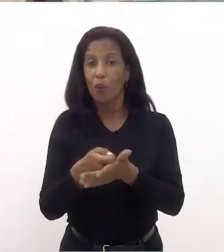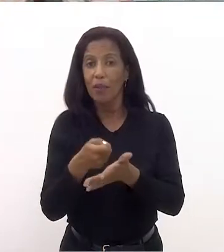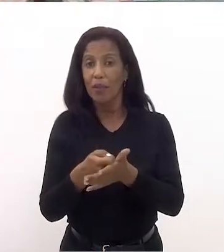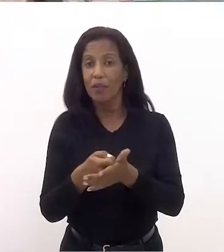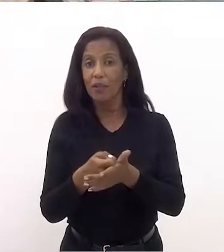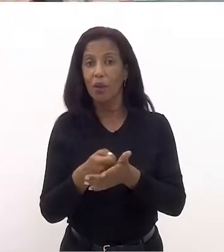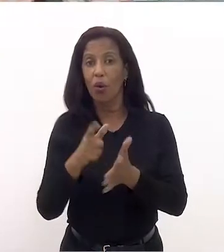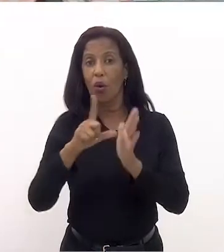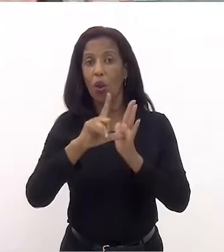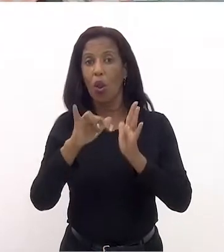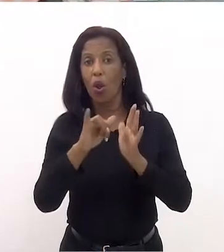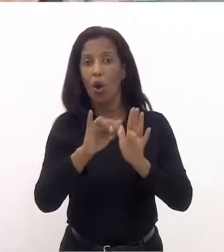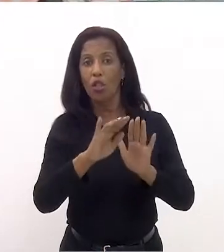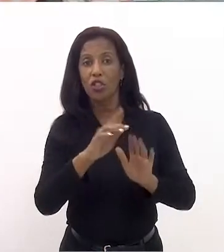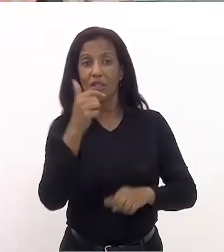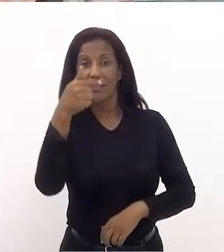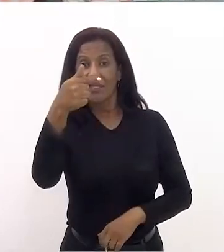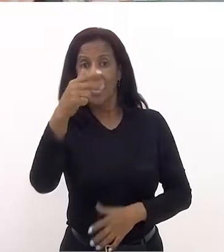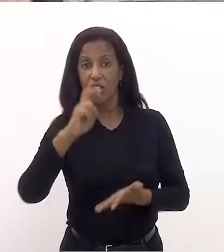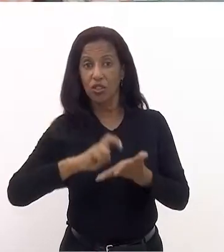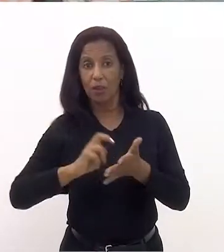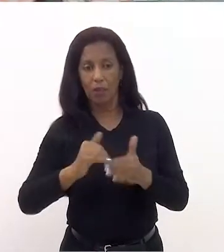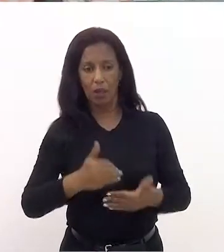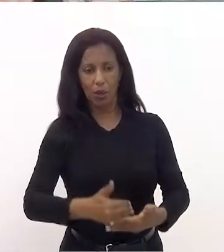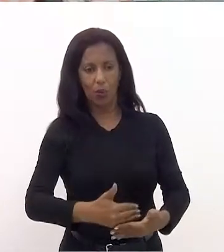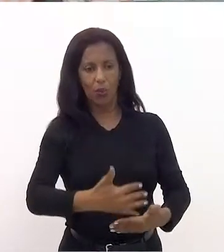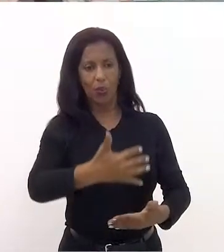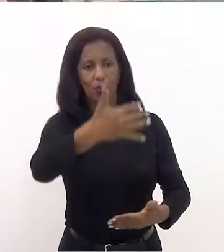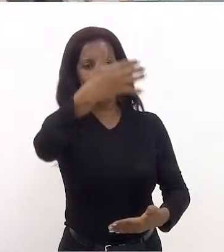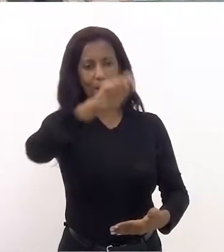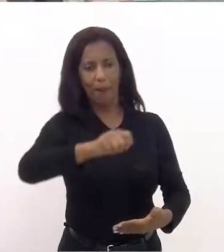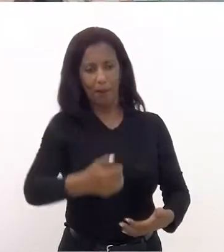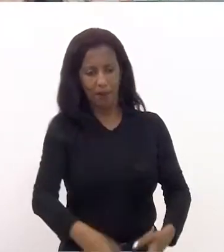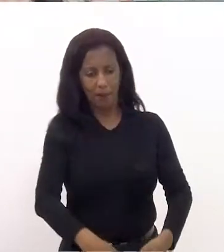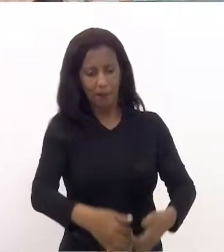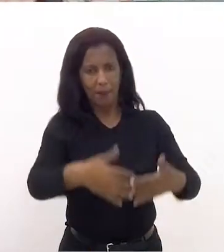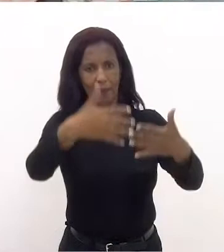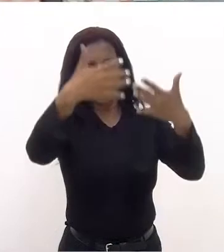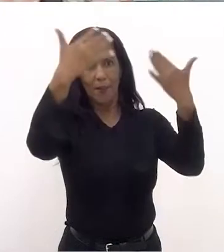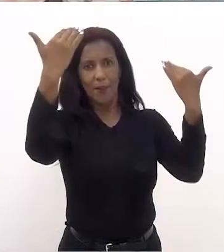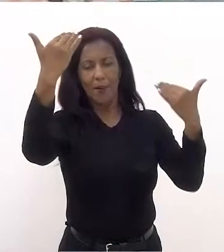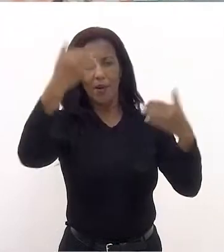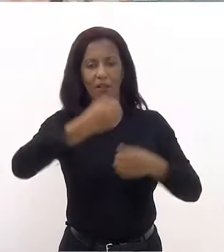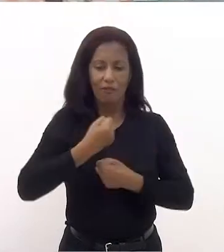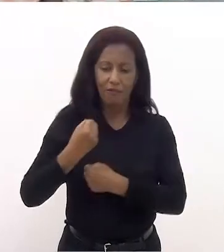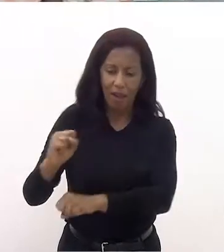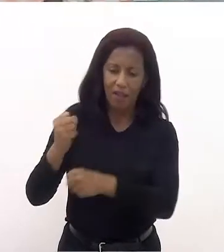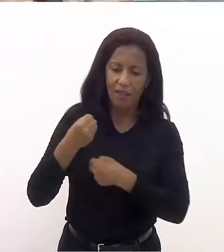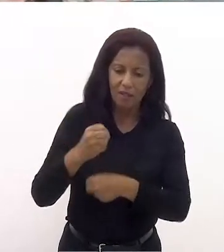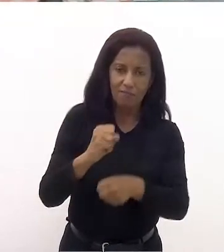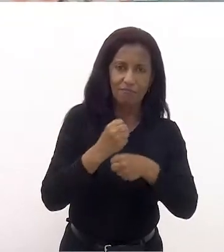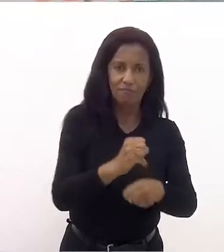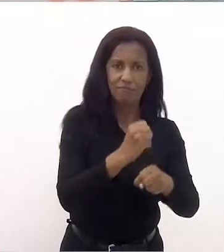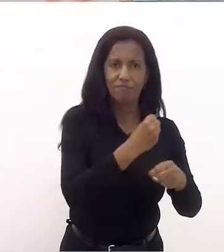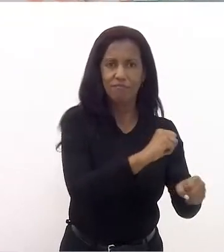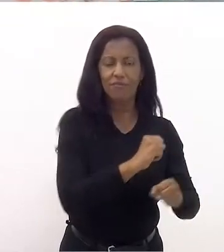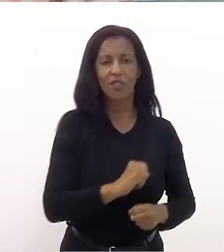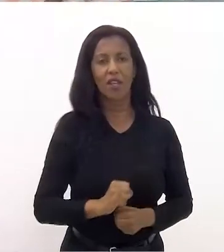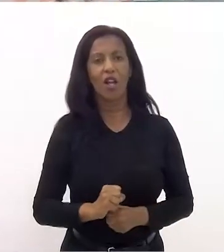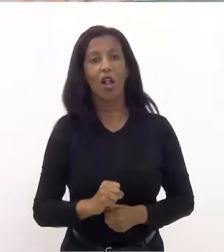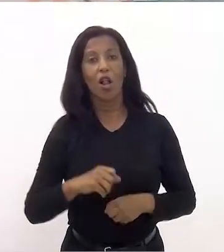a obrigação de abrir a loja às 7 horas da manhã. Às 7 horas da manhã eu abri a loja, varri a